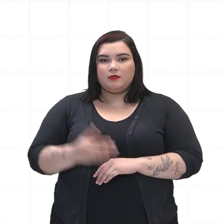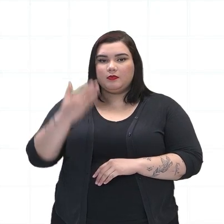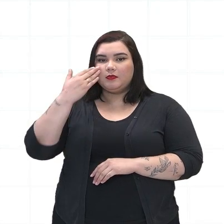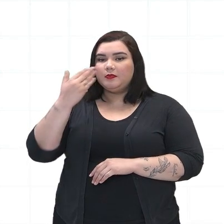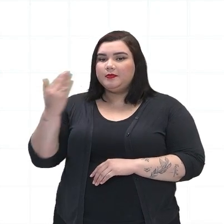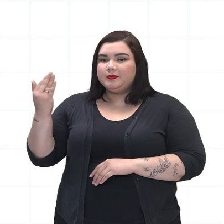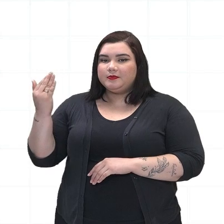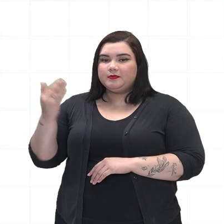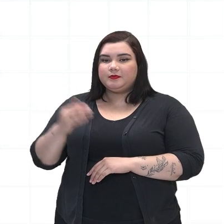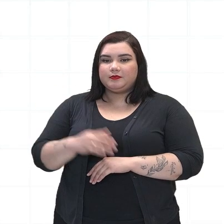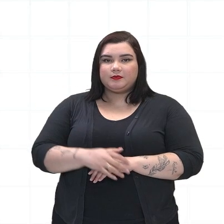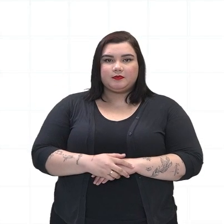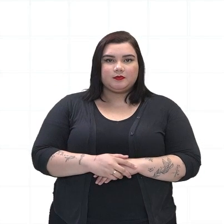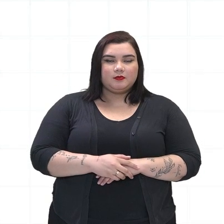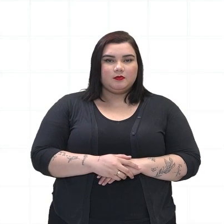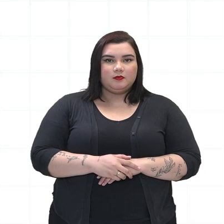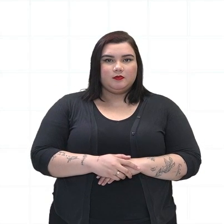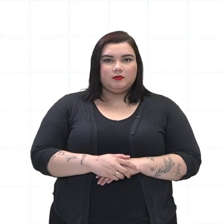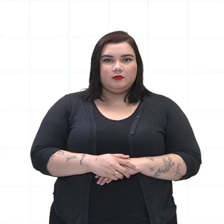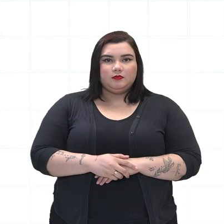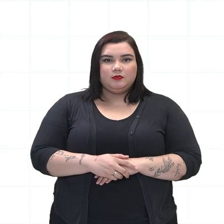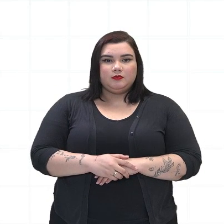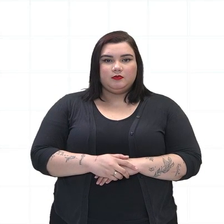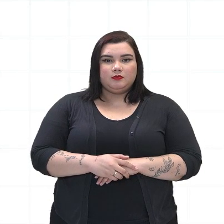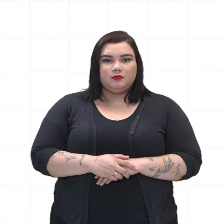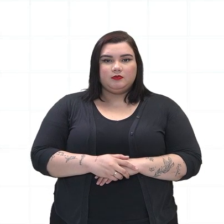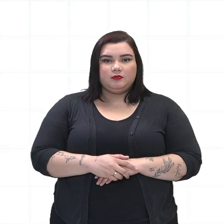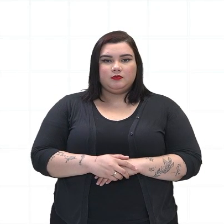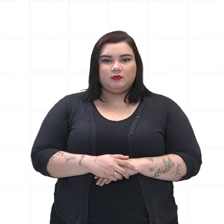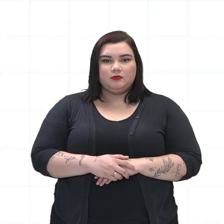dance ballet.